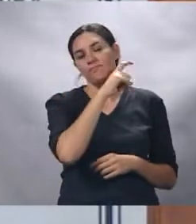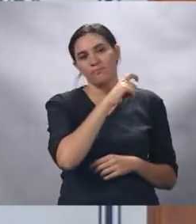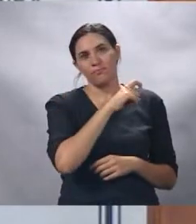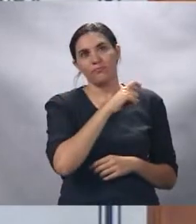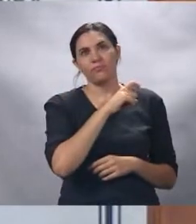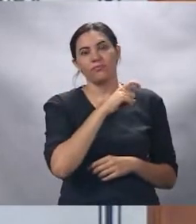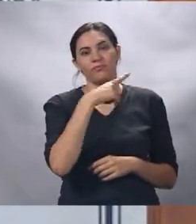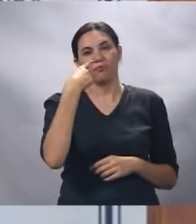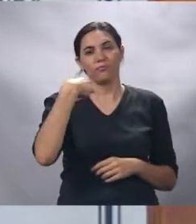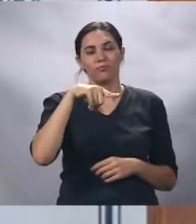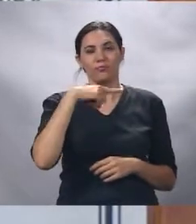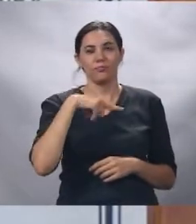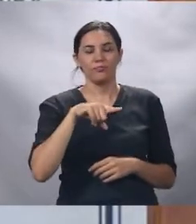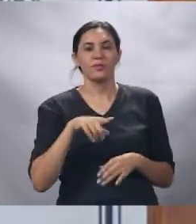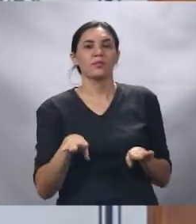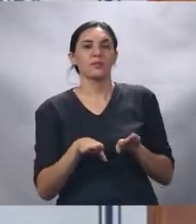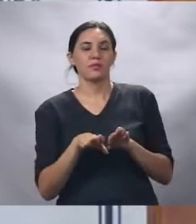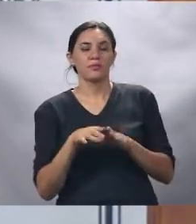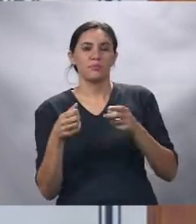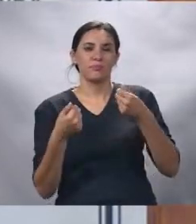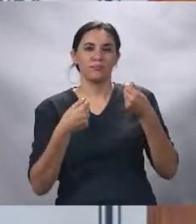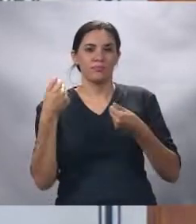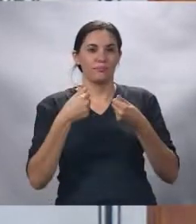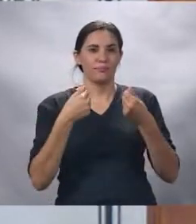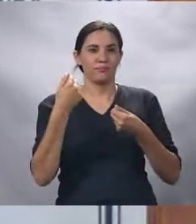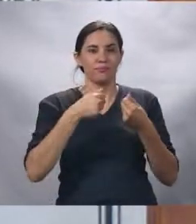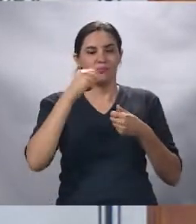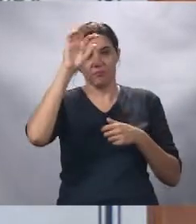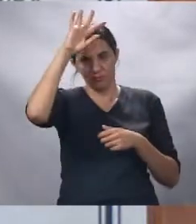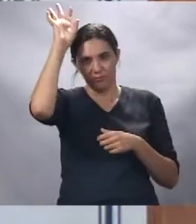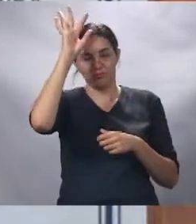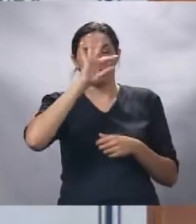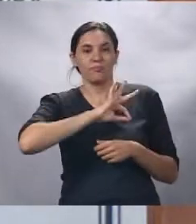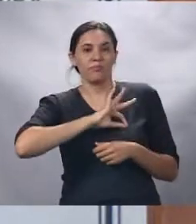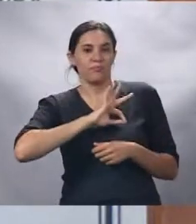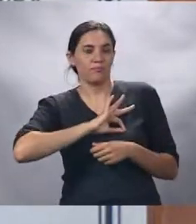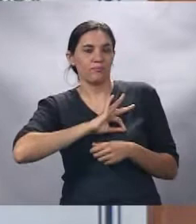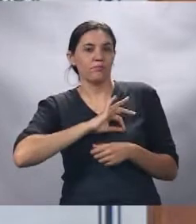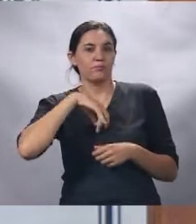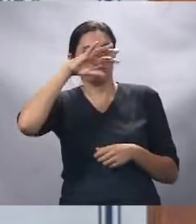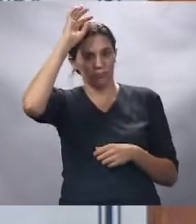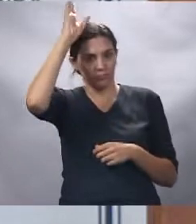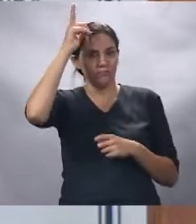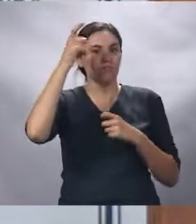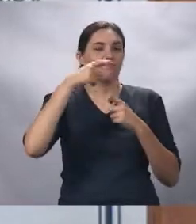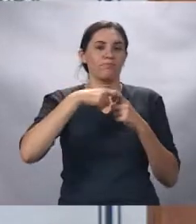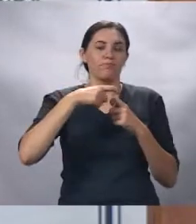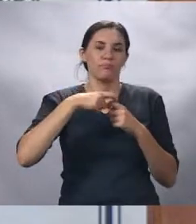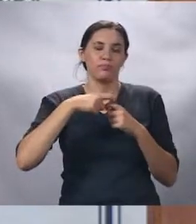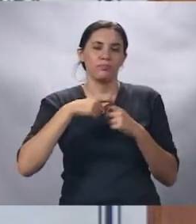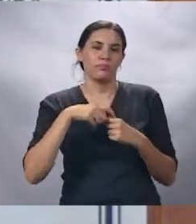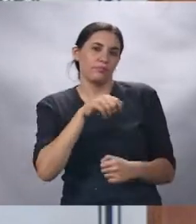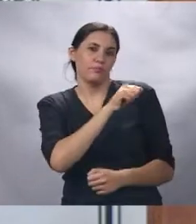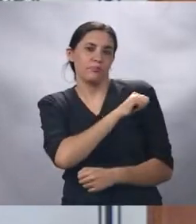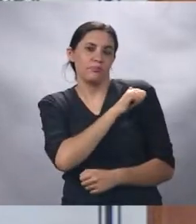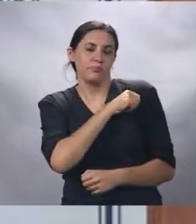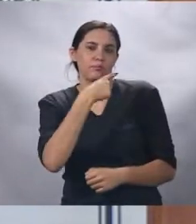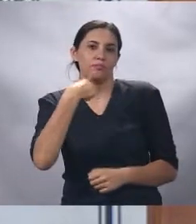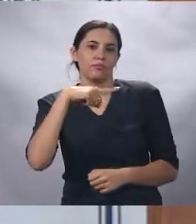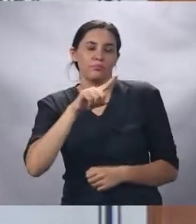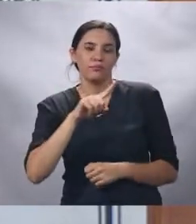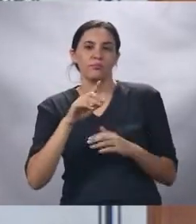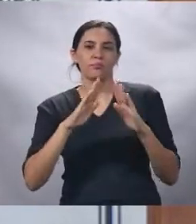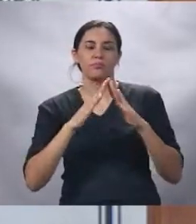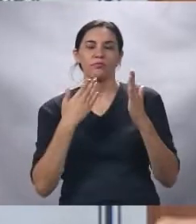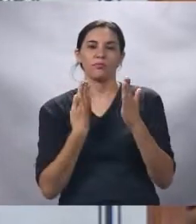viatura, da polícia, ambulância e outras questões mais. Os alunos, para se deslocar à escola, que fica do outro